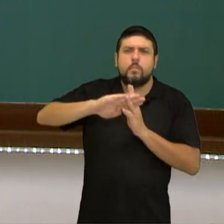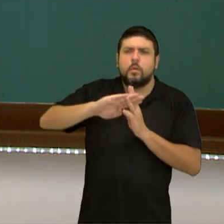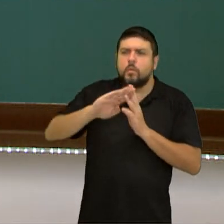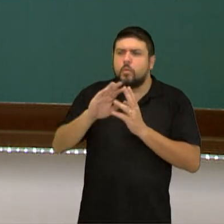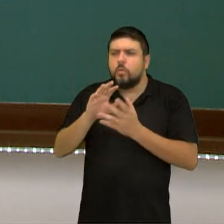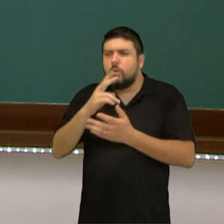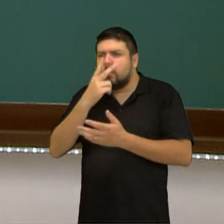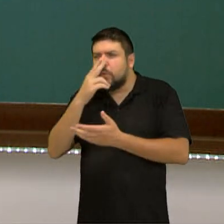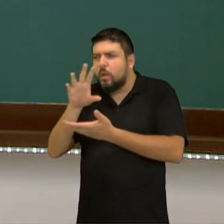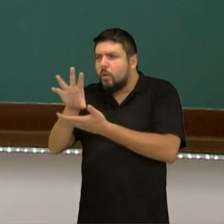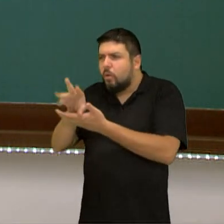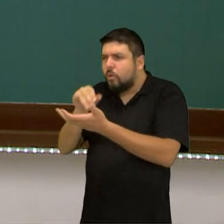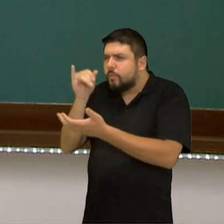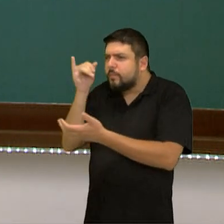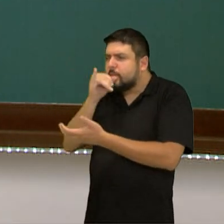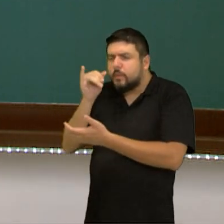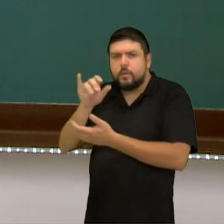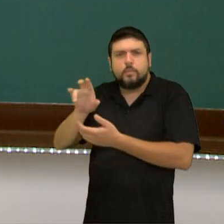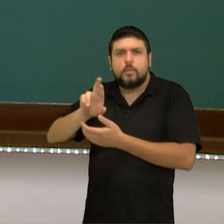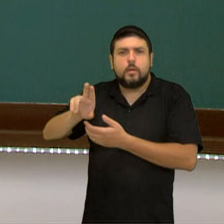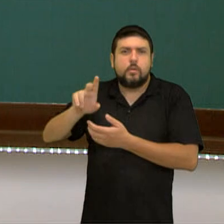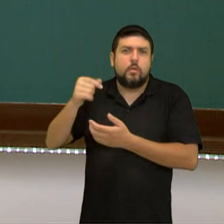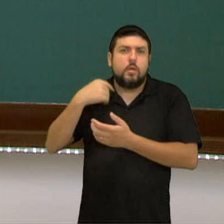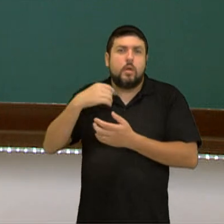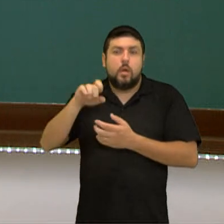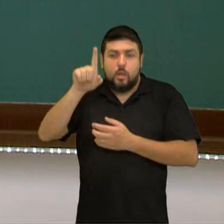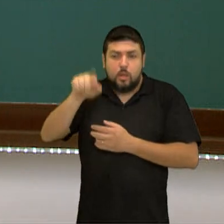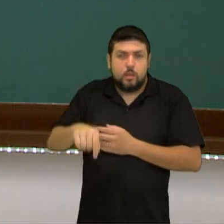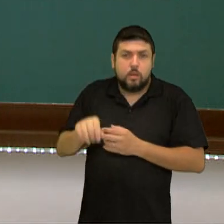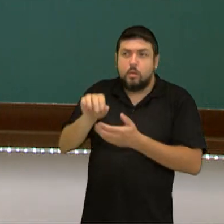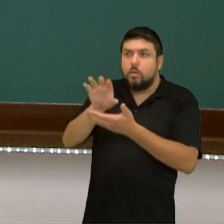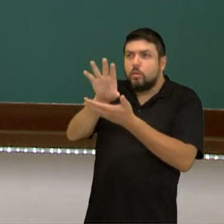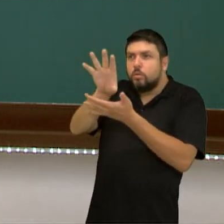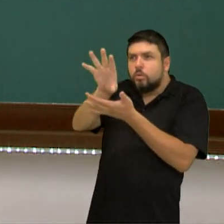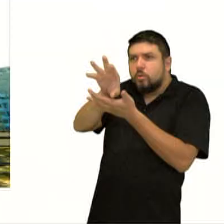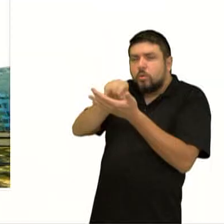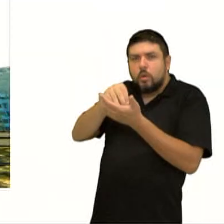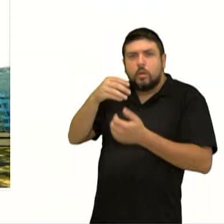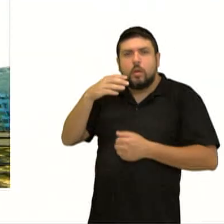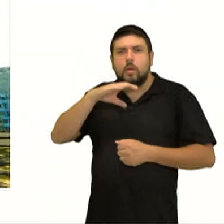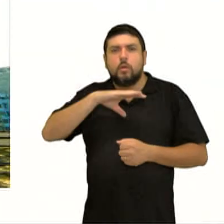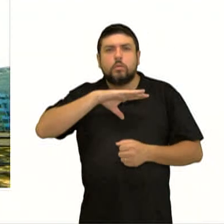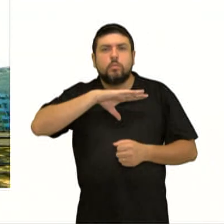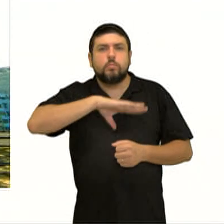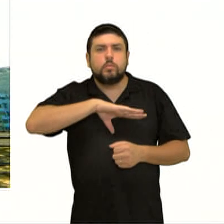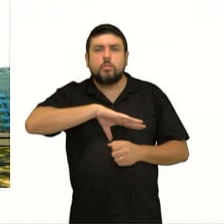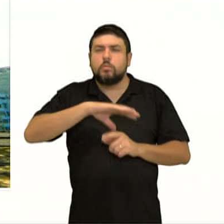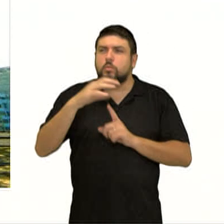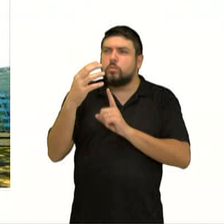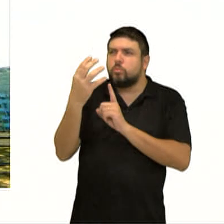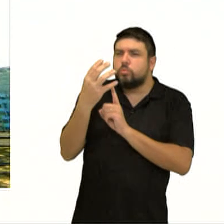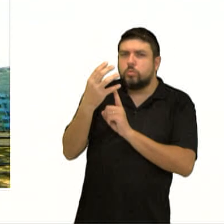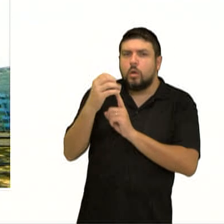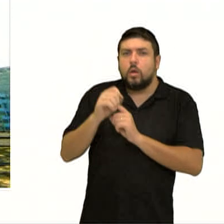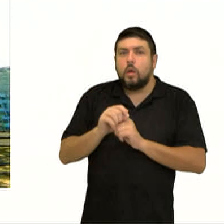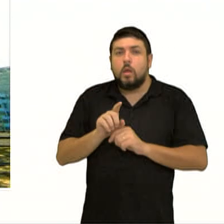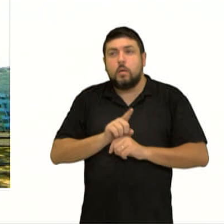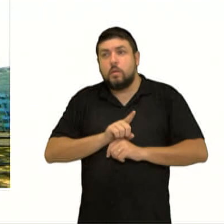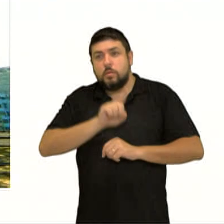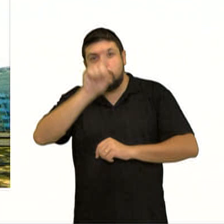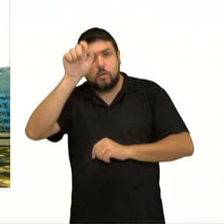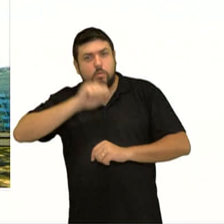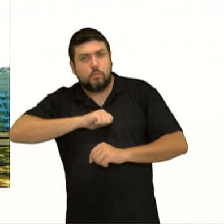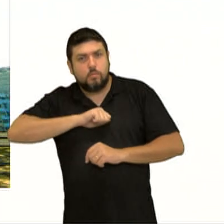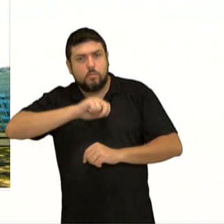barroco português, com a característica dos azulejos, os azulejos portugueses, que vai